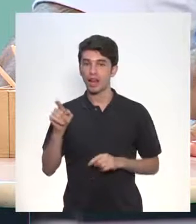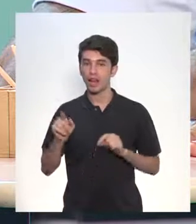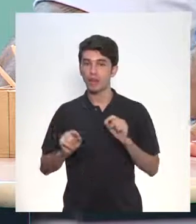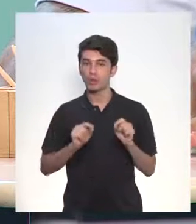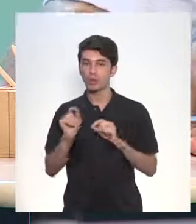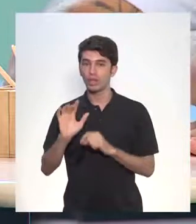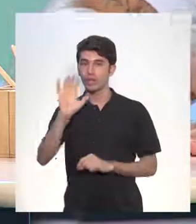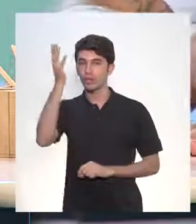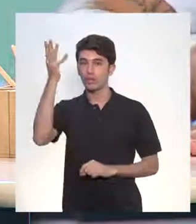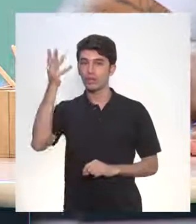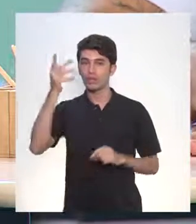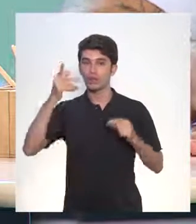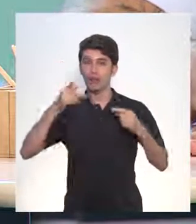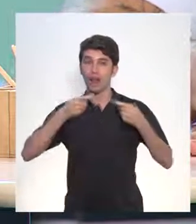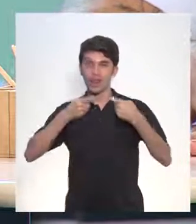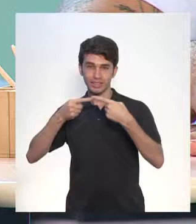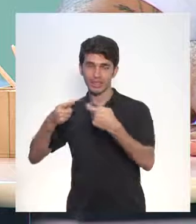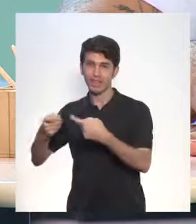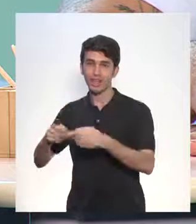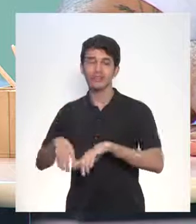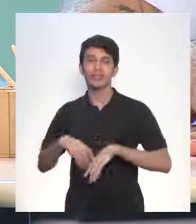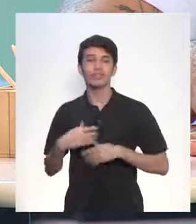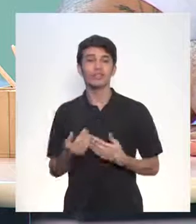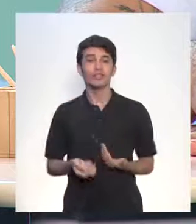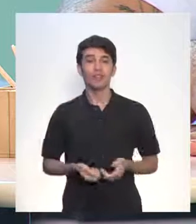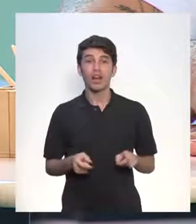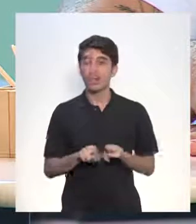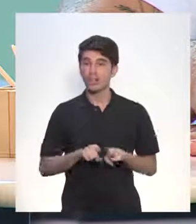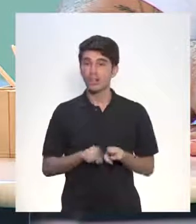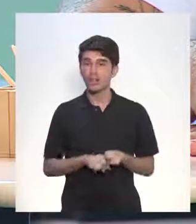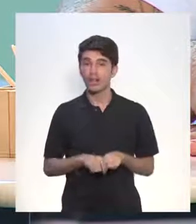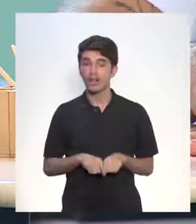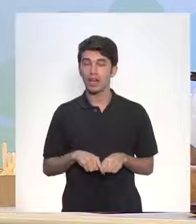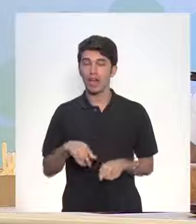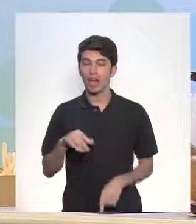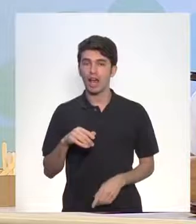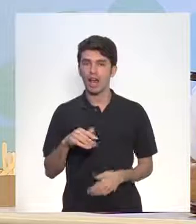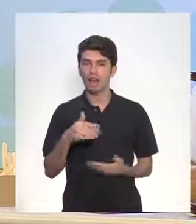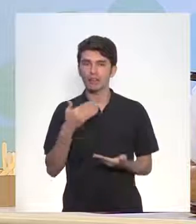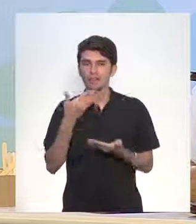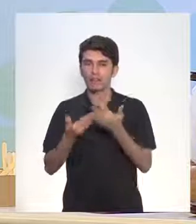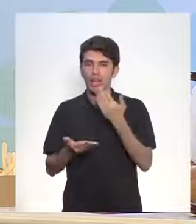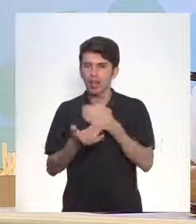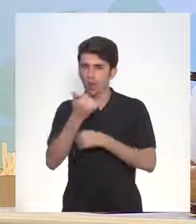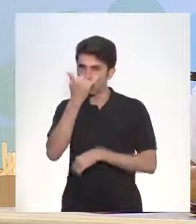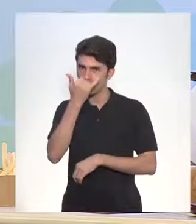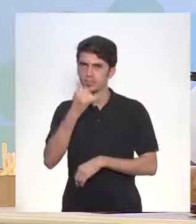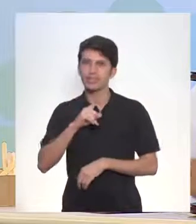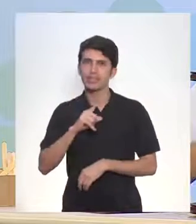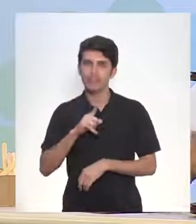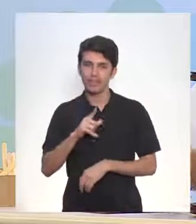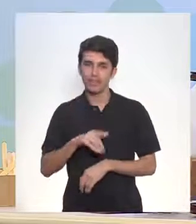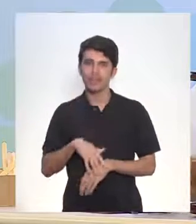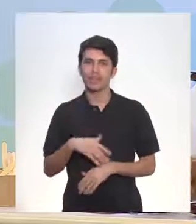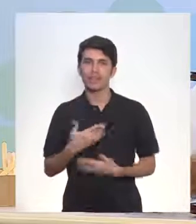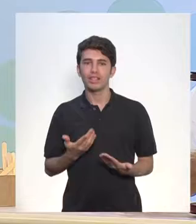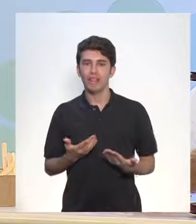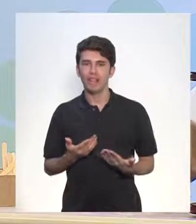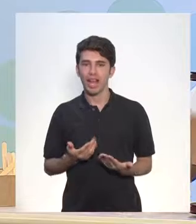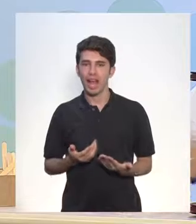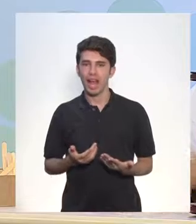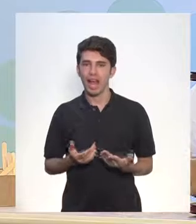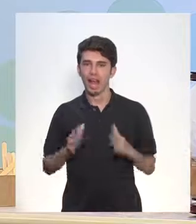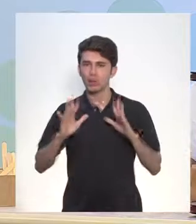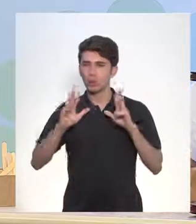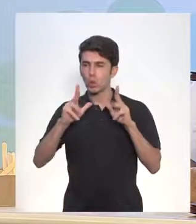as cruzadas. Na sequência, o professor vai falar um pouco sobre a derrota, o que aconteceu, né? Teve um fracasso das cruzadas, não deu muito certo a